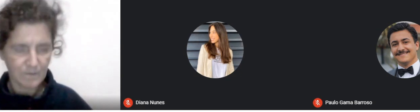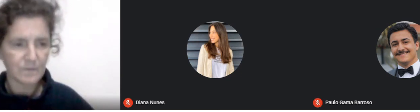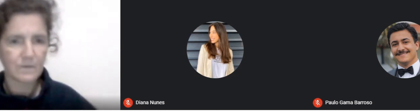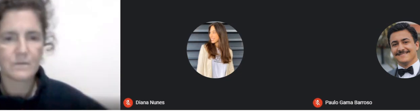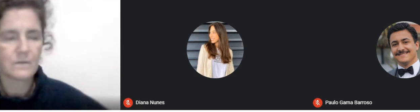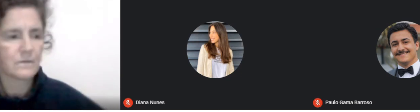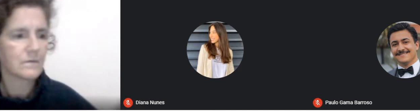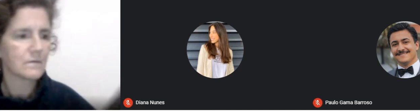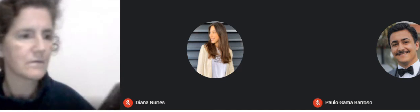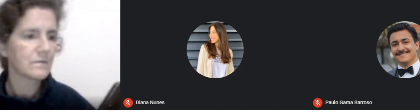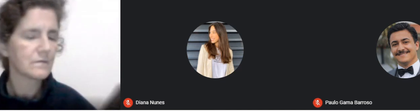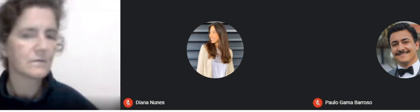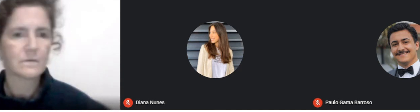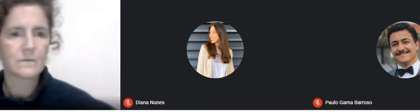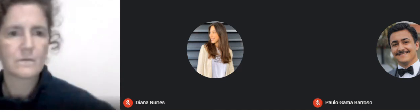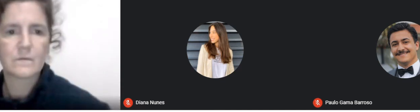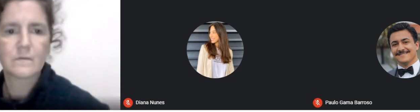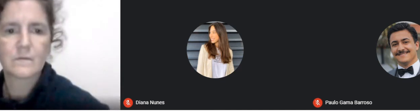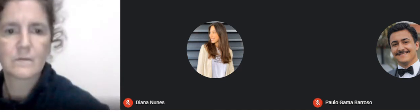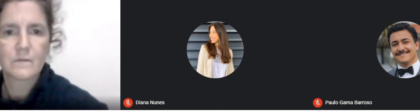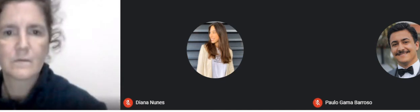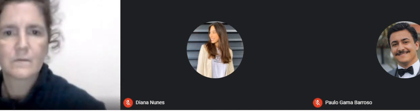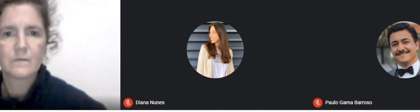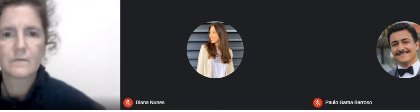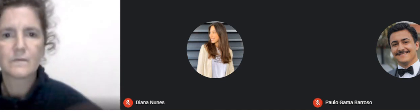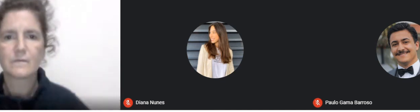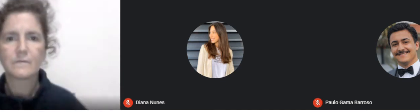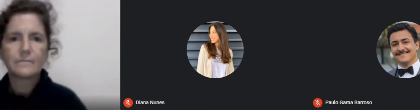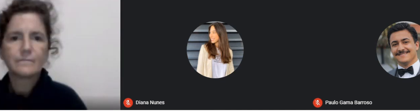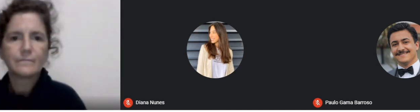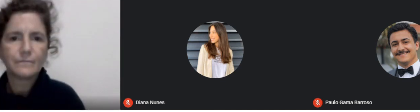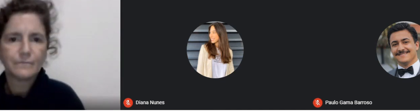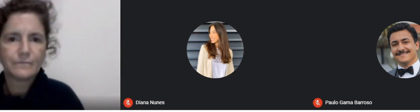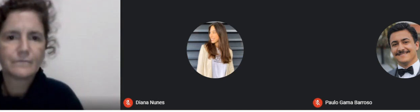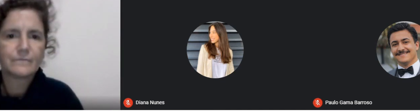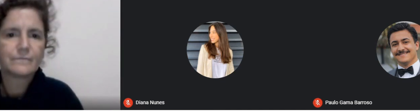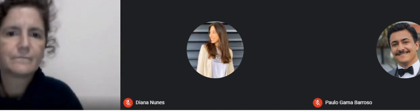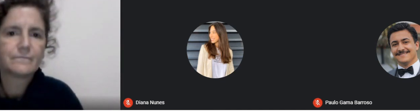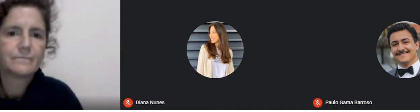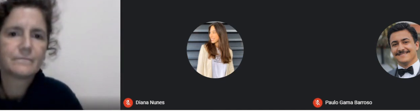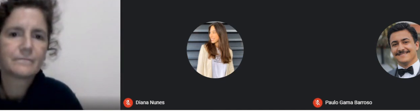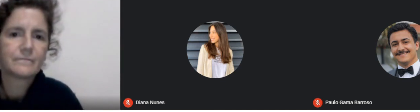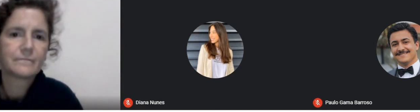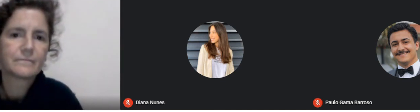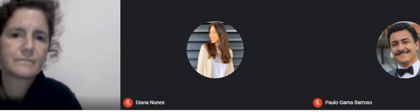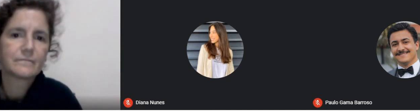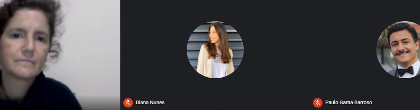aprender. É verdade. Muito Quanto obrigada. mais soubermos, melhor. Obrigada.